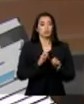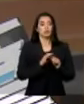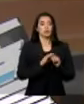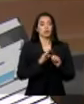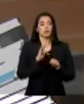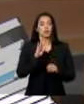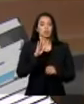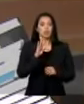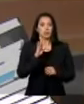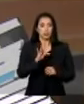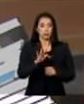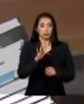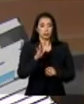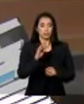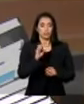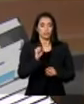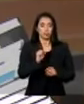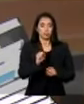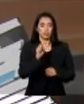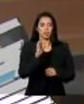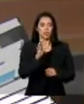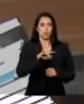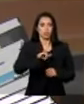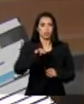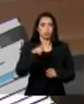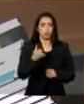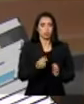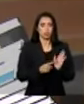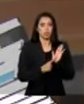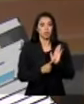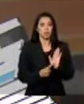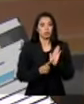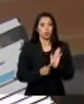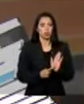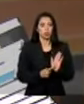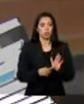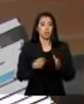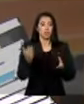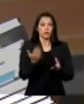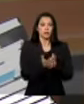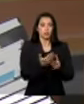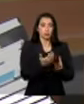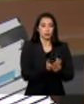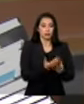Justiça. Afirma que, enquanto os processos em curso no Supremo